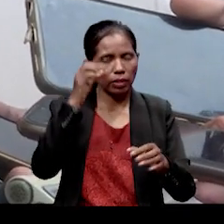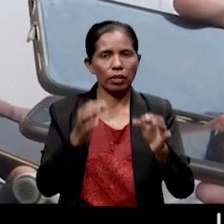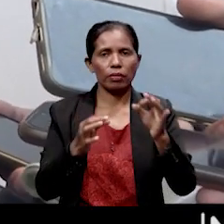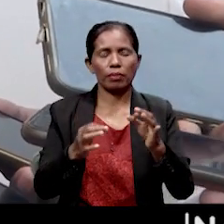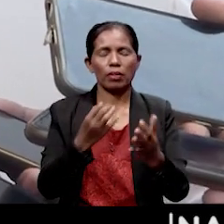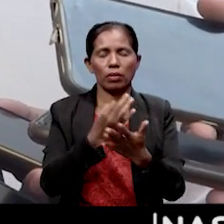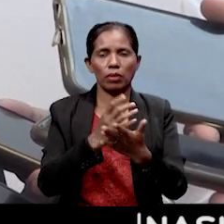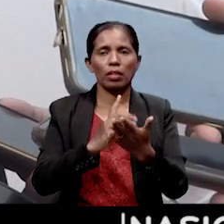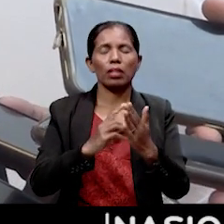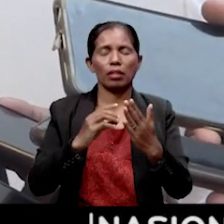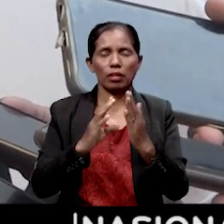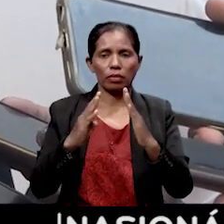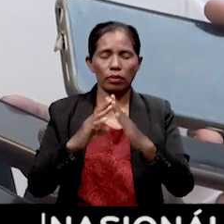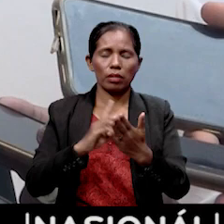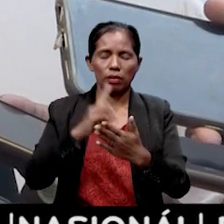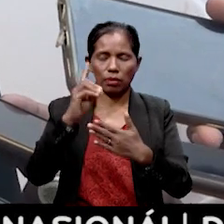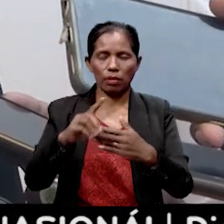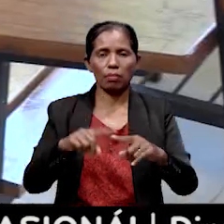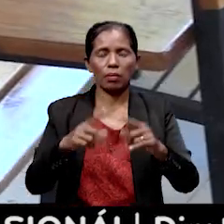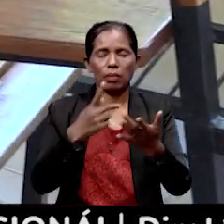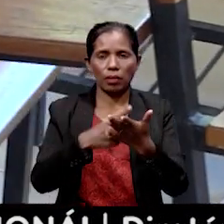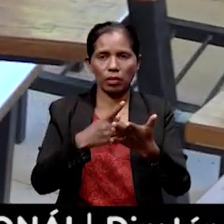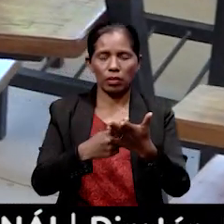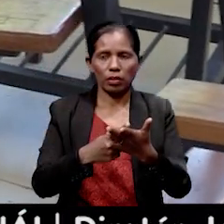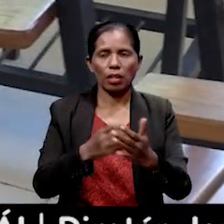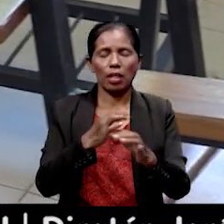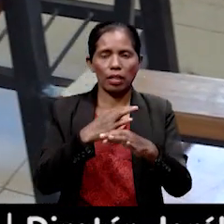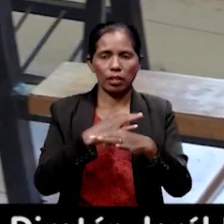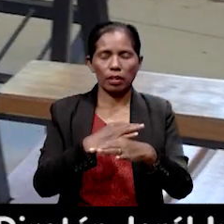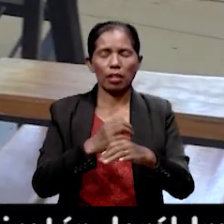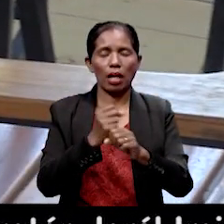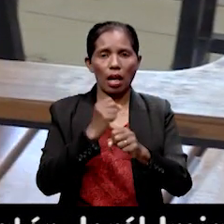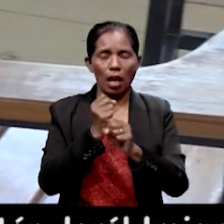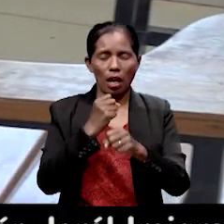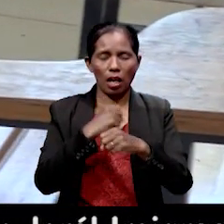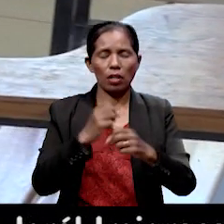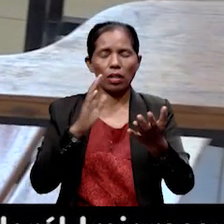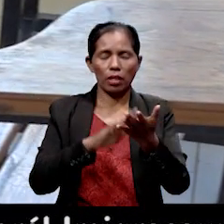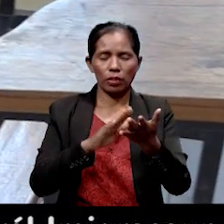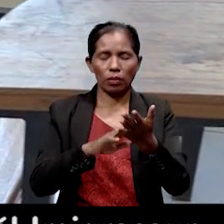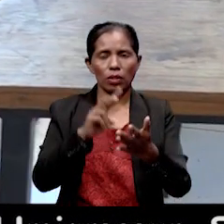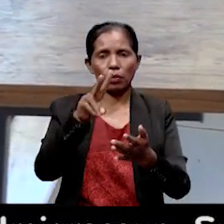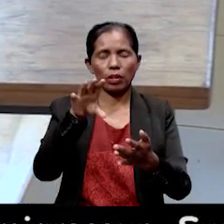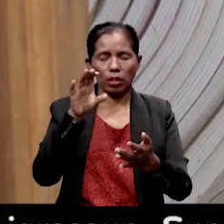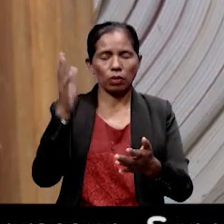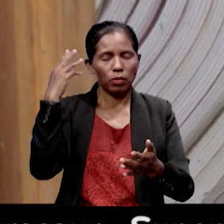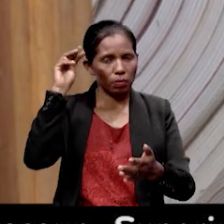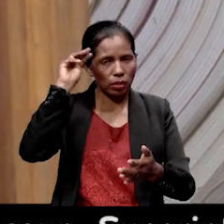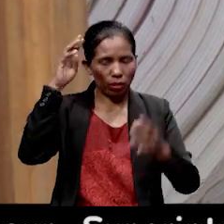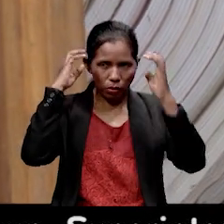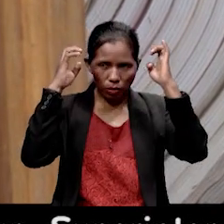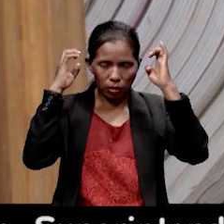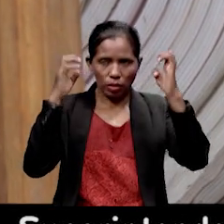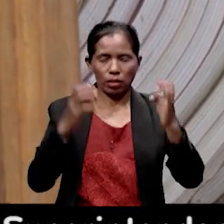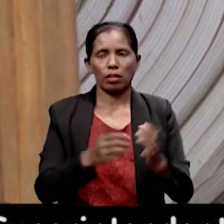de desenvolvimento ne lalao mai be projeto comunitário ba construção escola atu suraresin nebe antes ne Ministério Educação